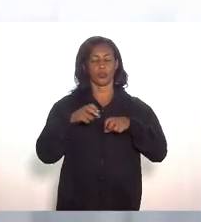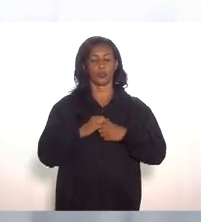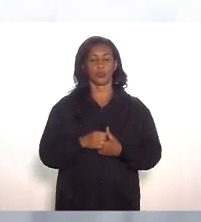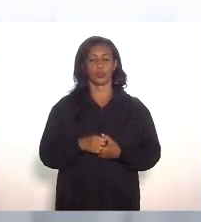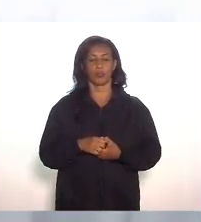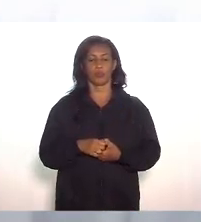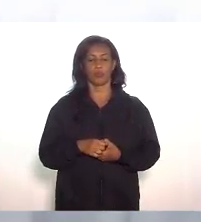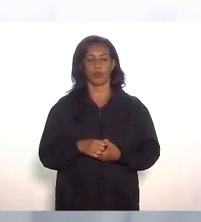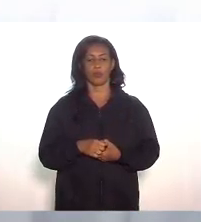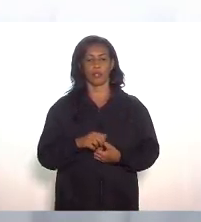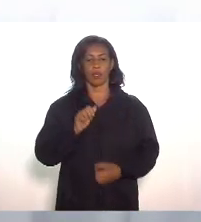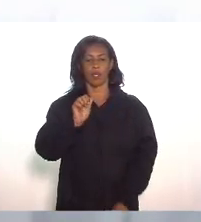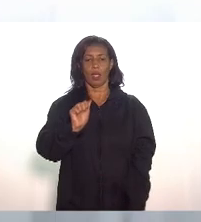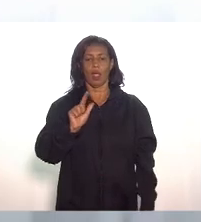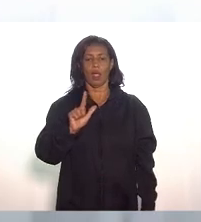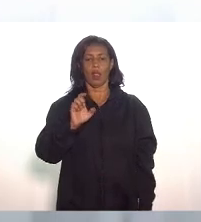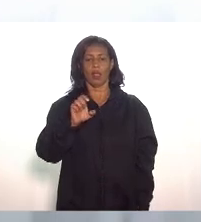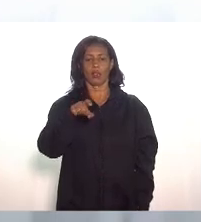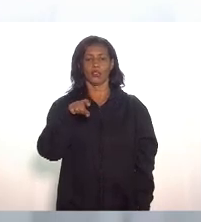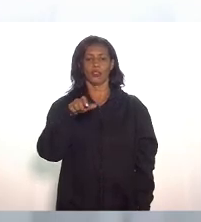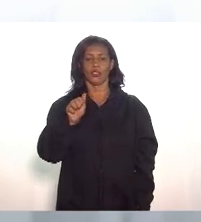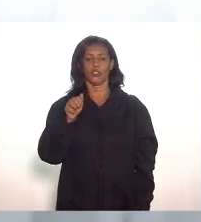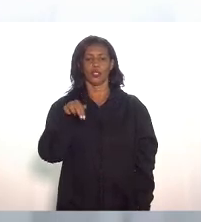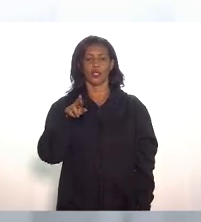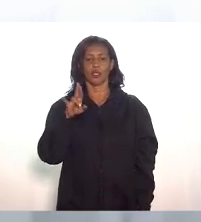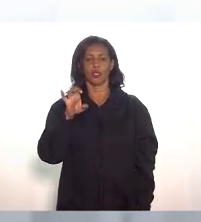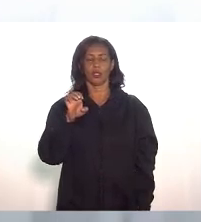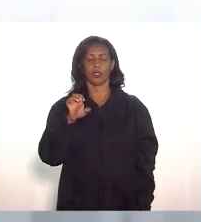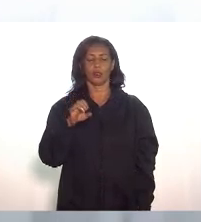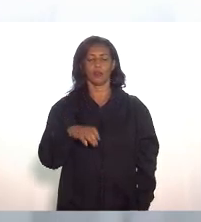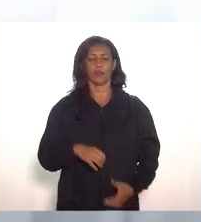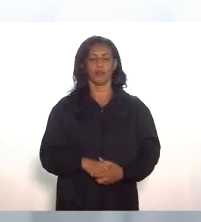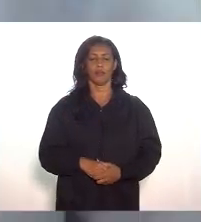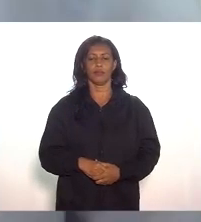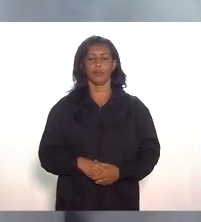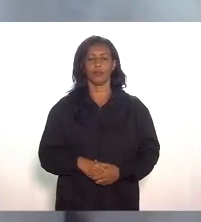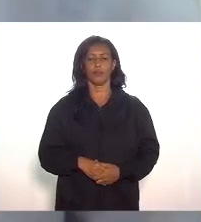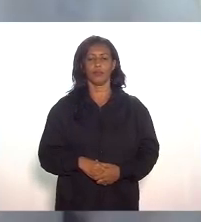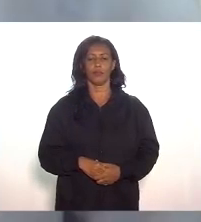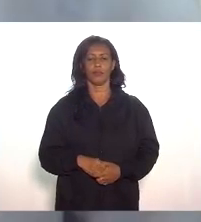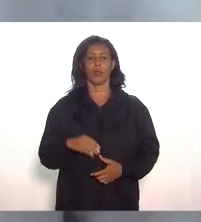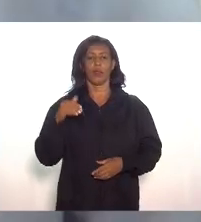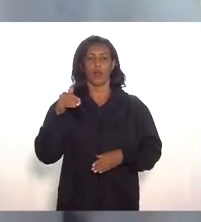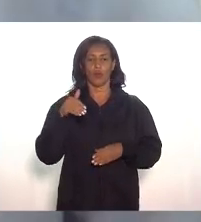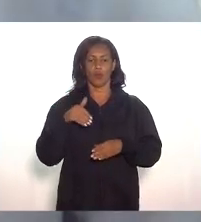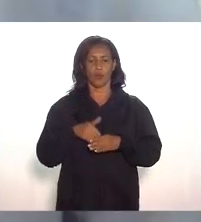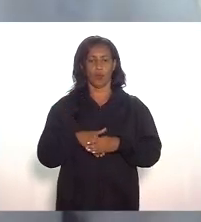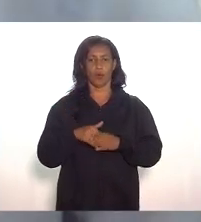Deputado Alexandre Knopok, pela Comissão de Transporte. Voto, presidente, com o relator.